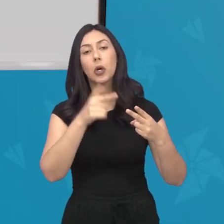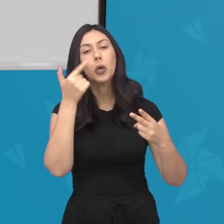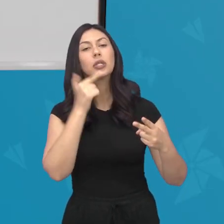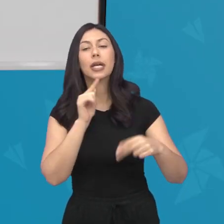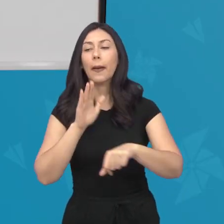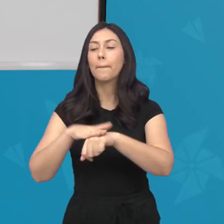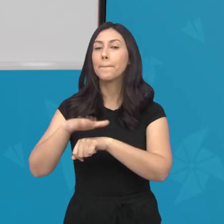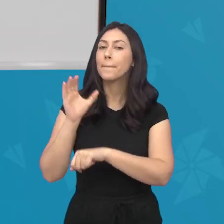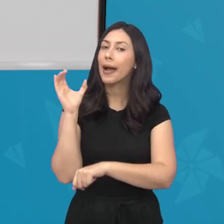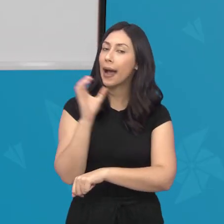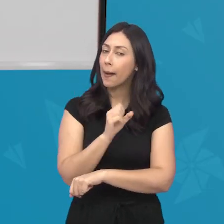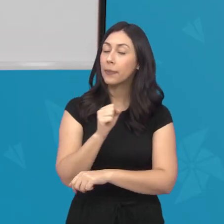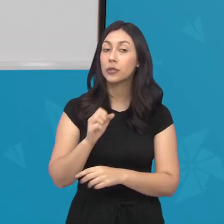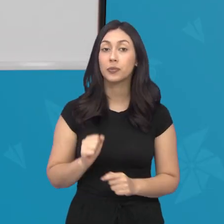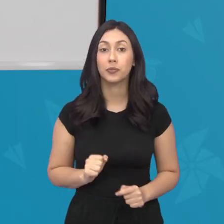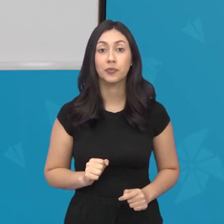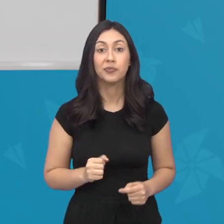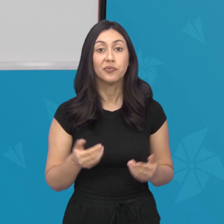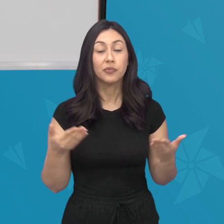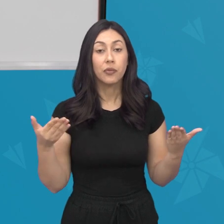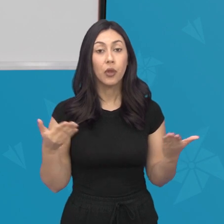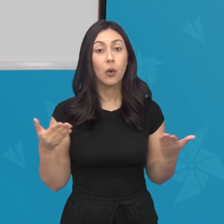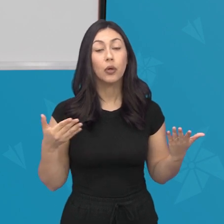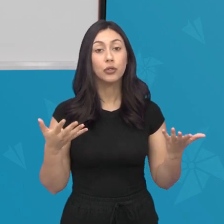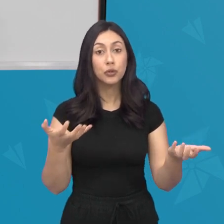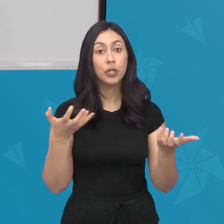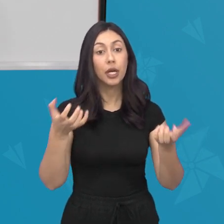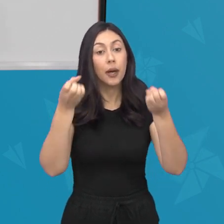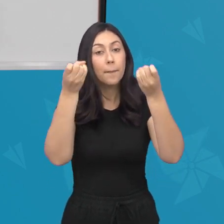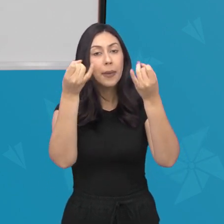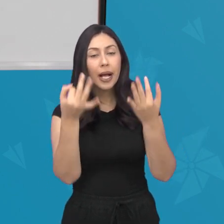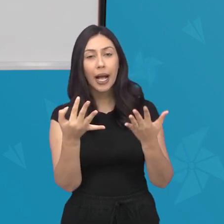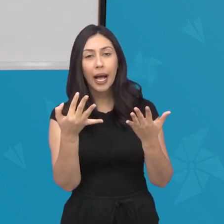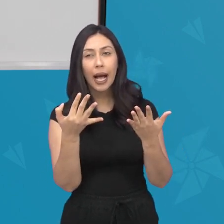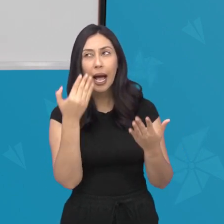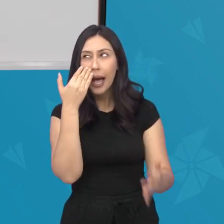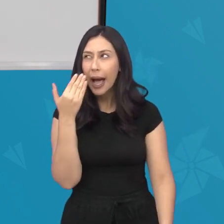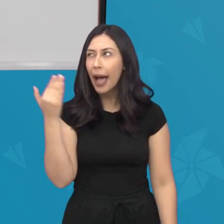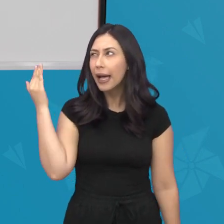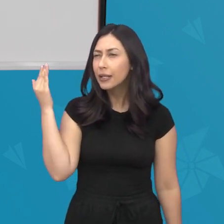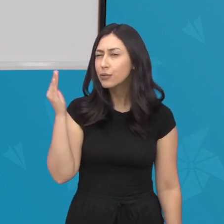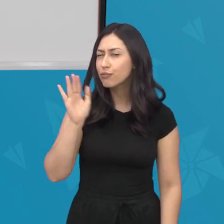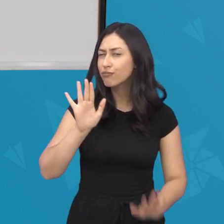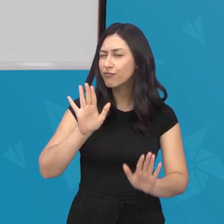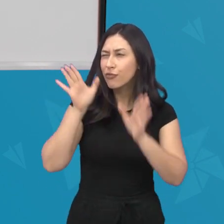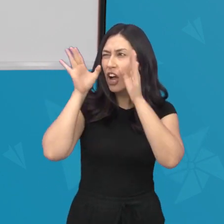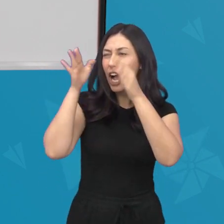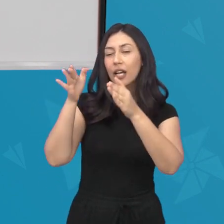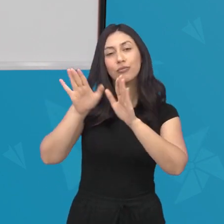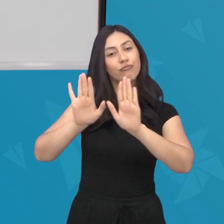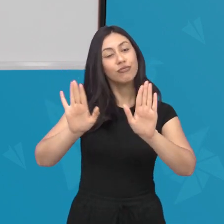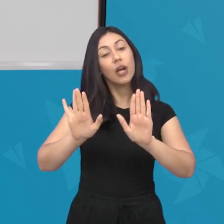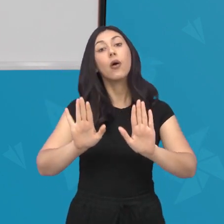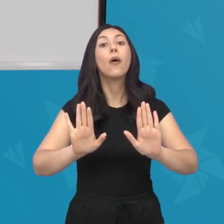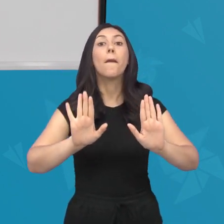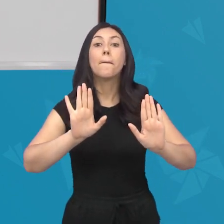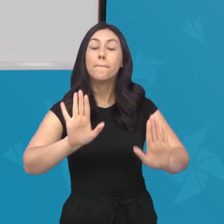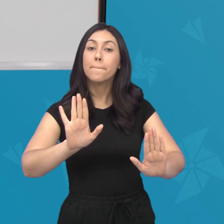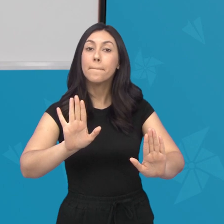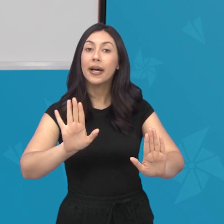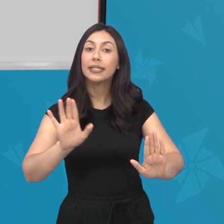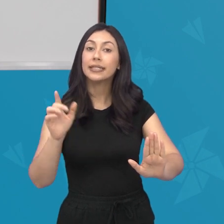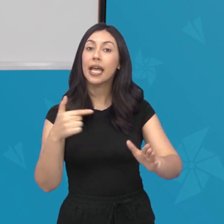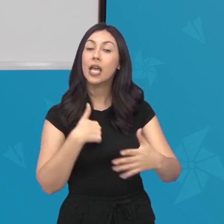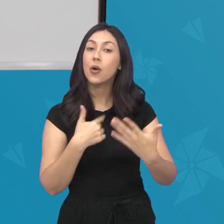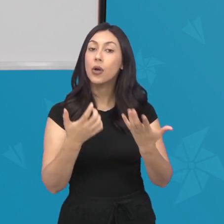rápidas. Hoje eu queria falar não diretamente sobre equação de segundo grau, mas sobre função quadrática,